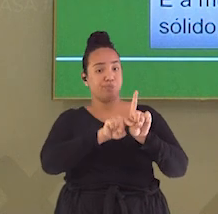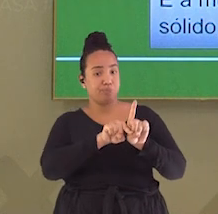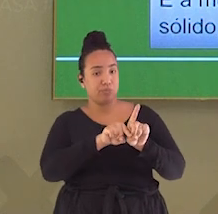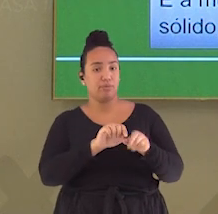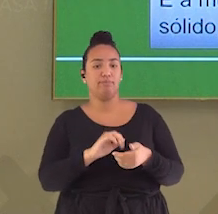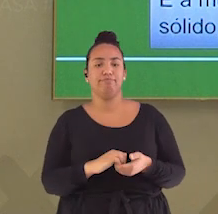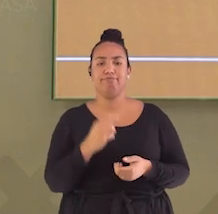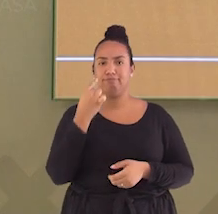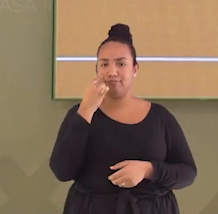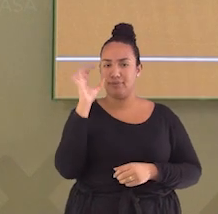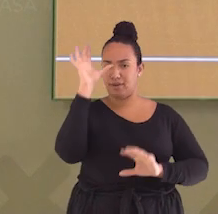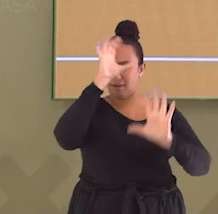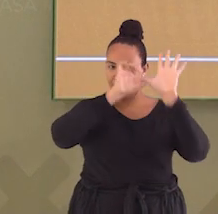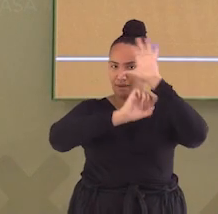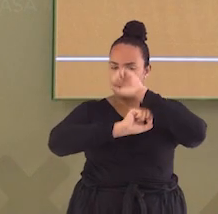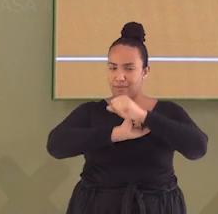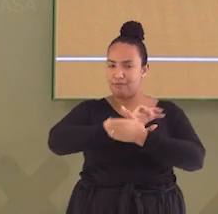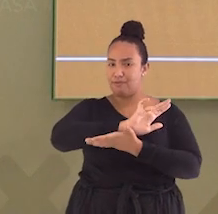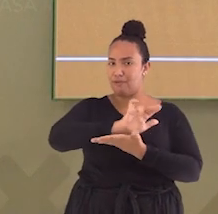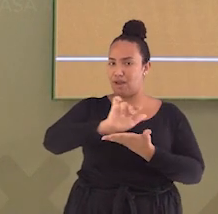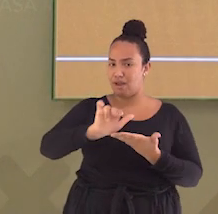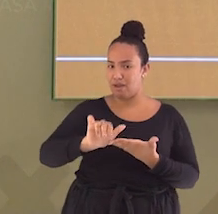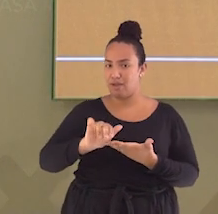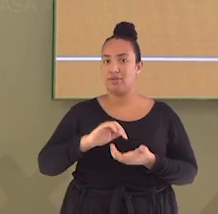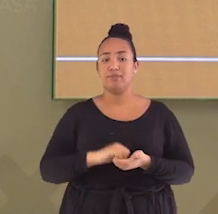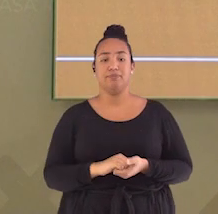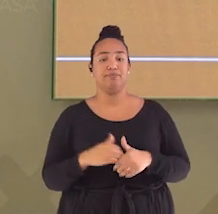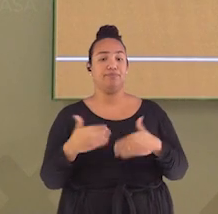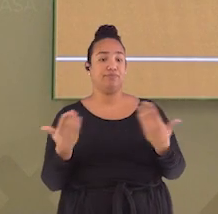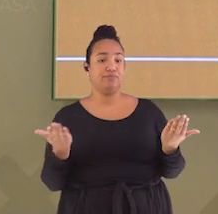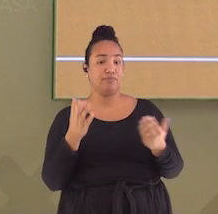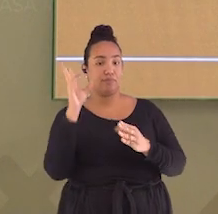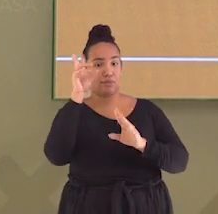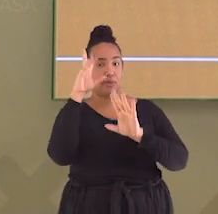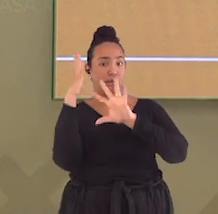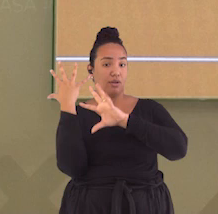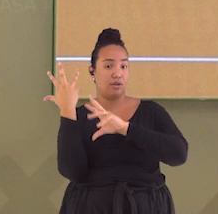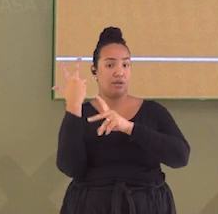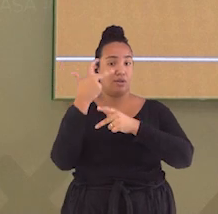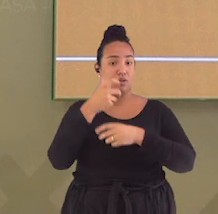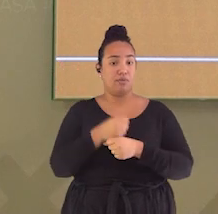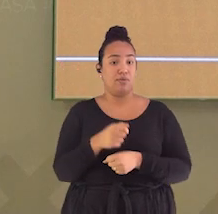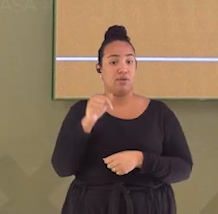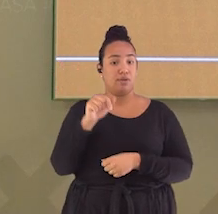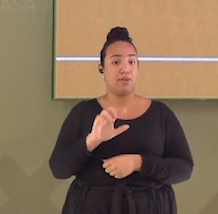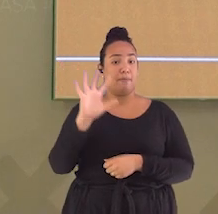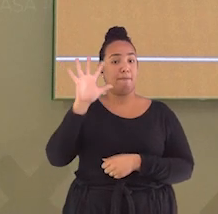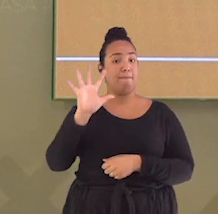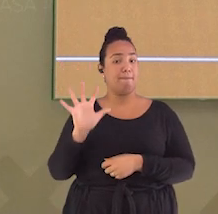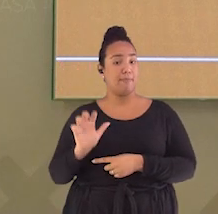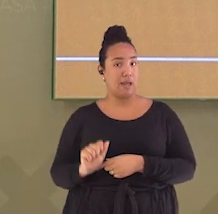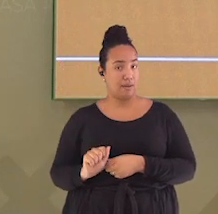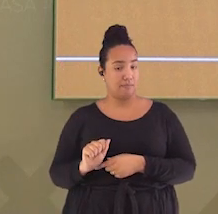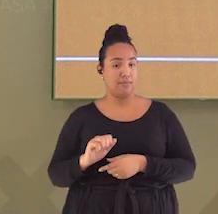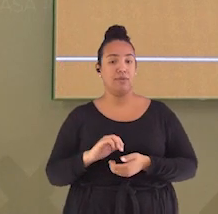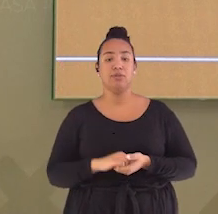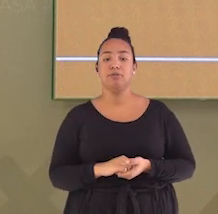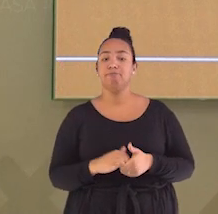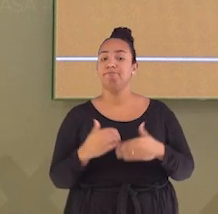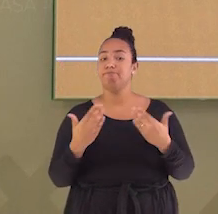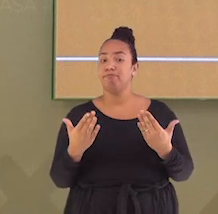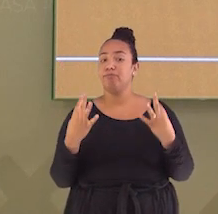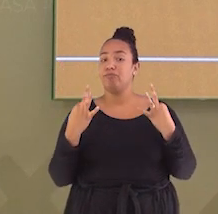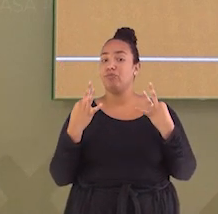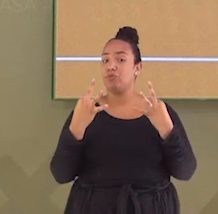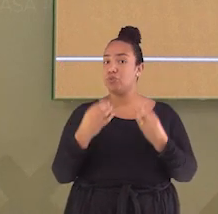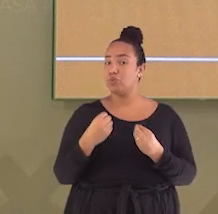Muito aprendizado. E agora, vamos relembrar aqui com aquele mapa de transformação. Então, tudo que eu acabei